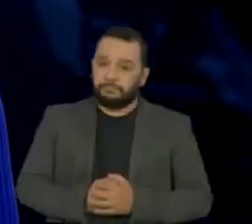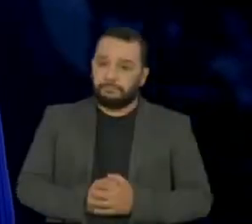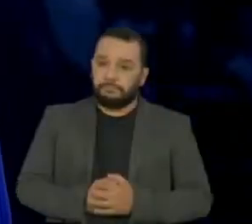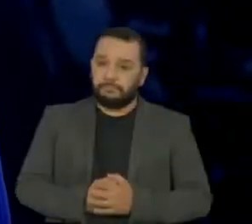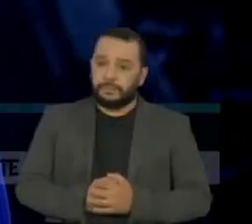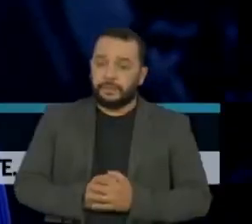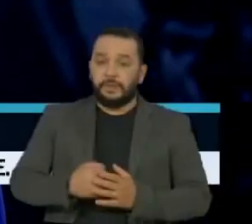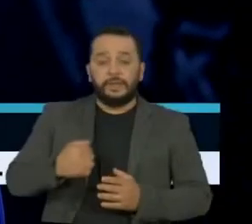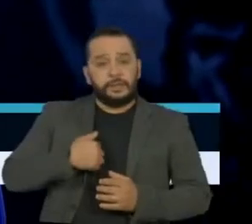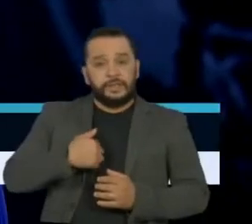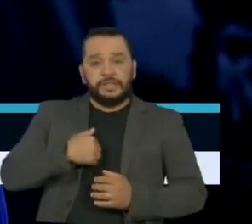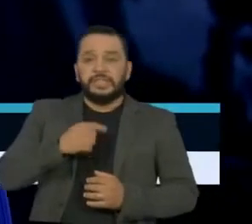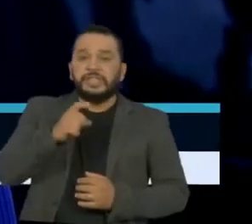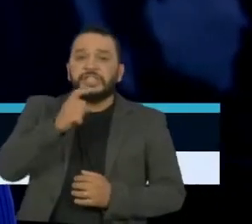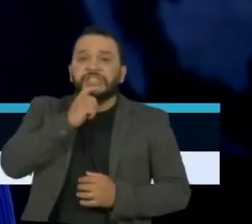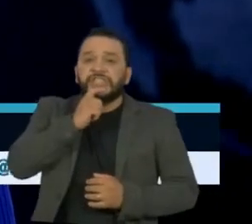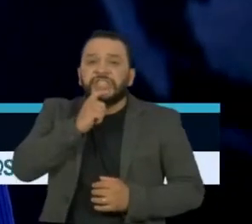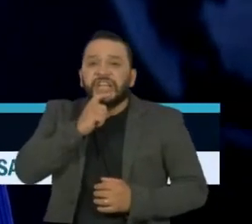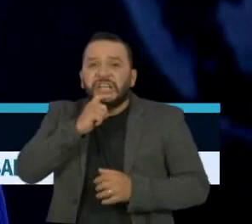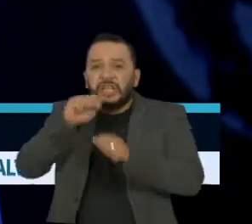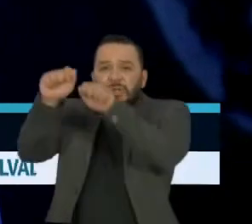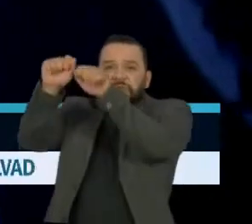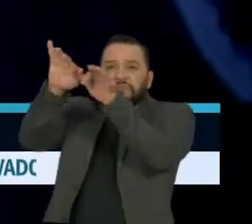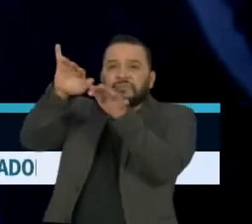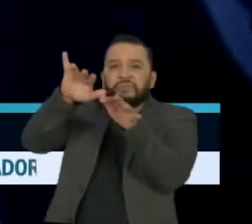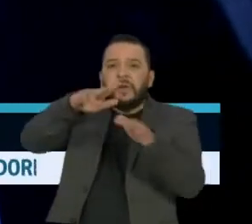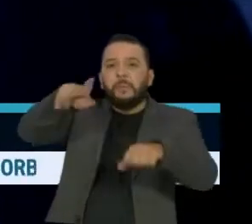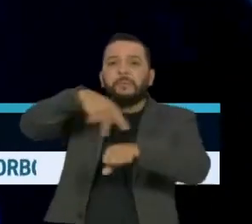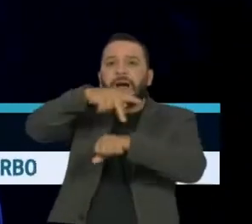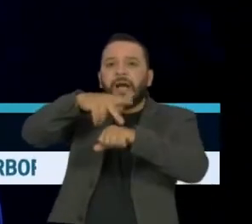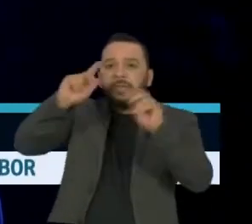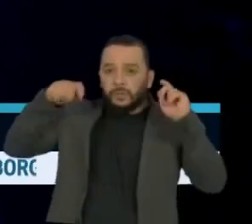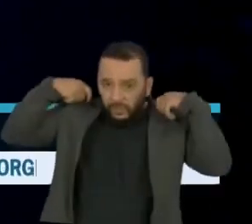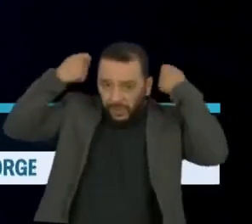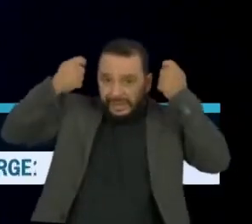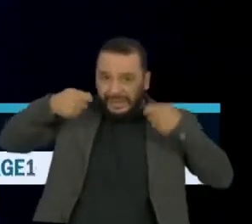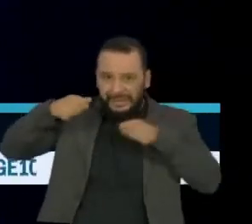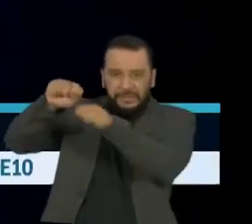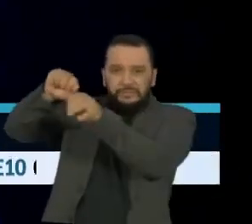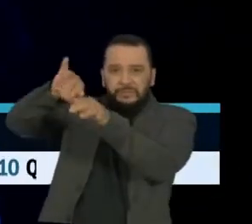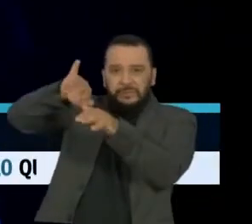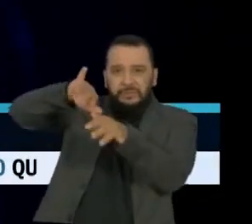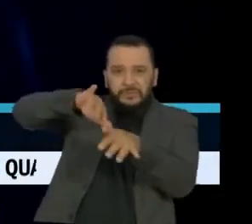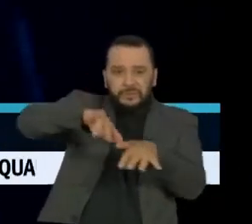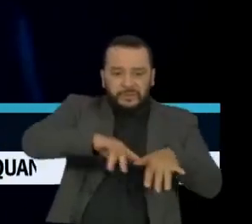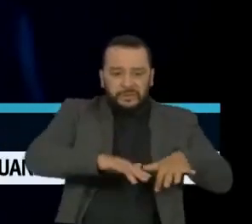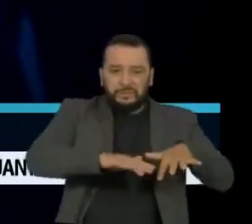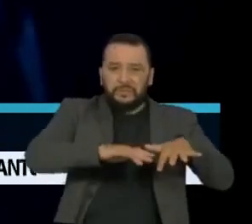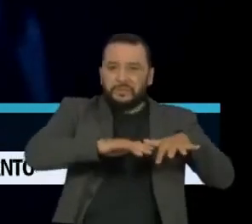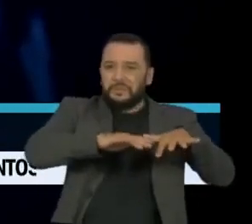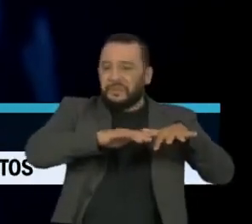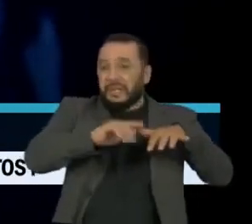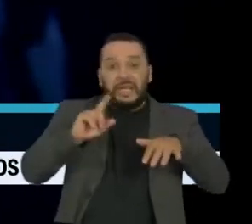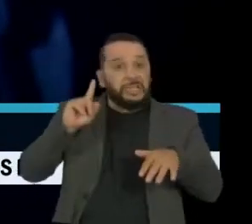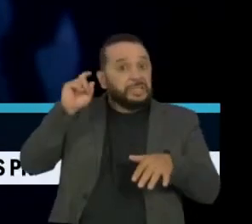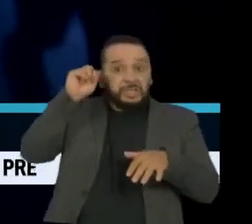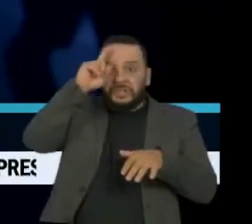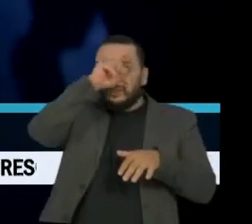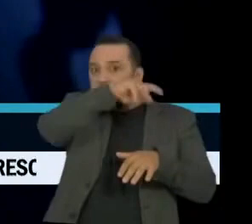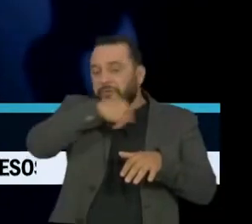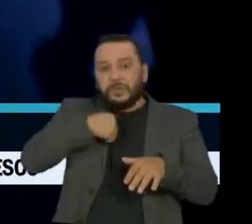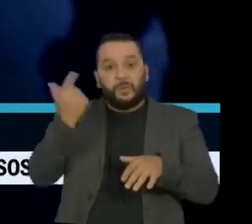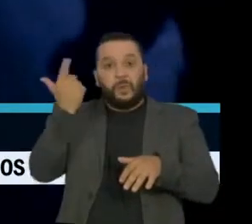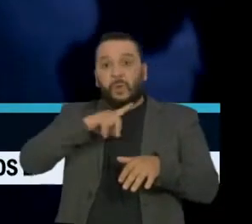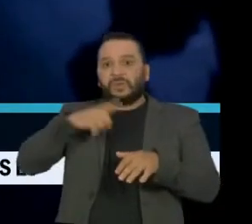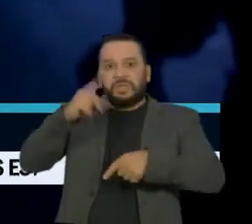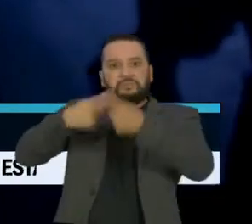O derretimento do gelo na Groenlândia chegou a um ponto irreversível, segundo nova pesquisa divulgada agora. E os autores alertam que o mundo